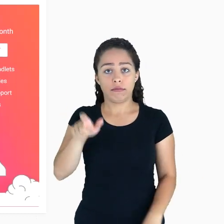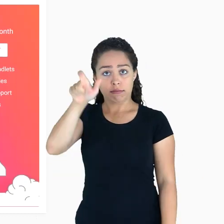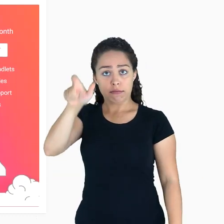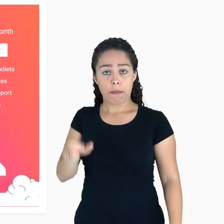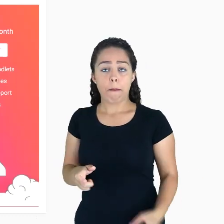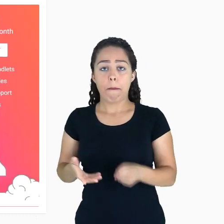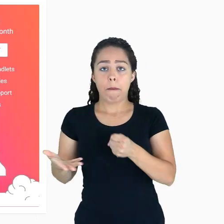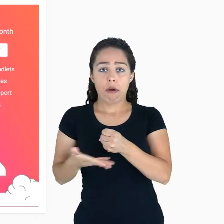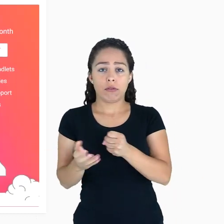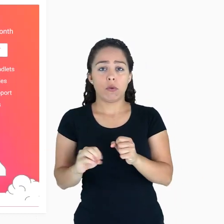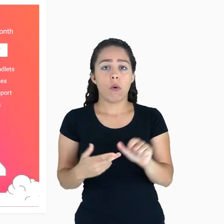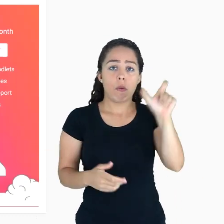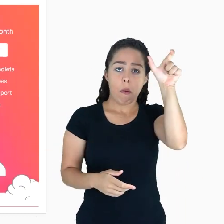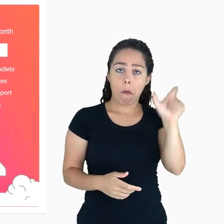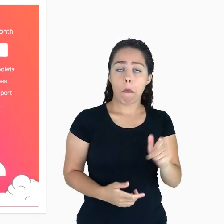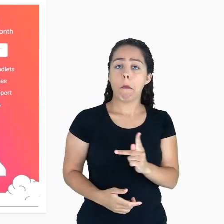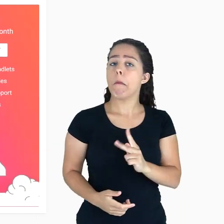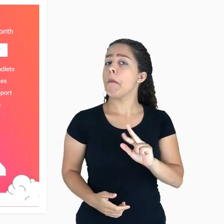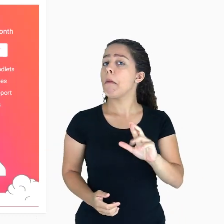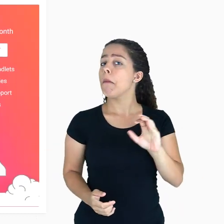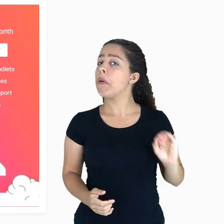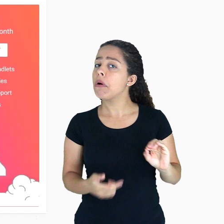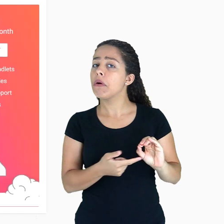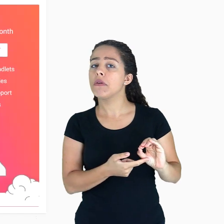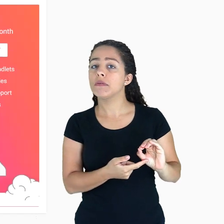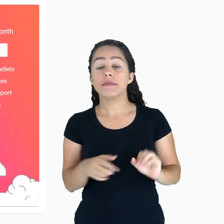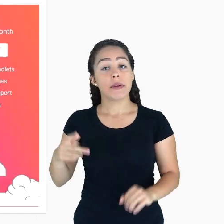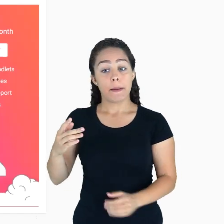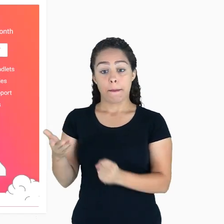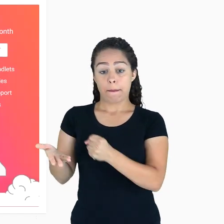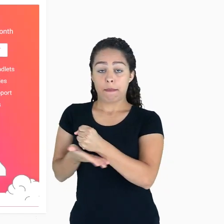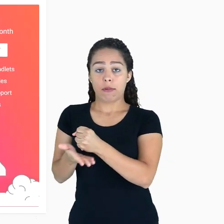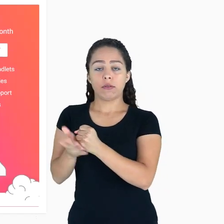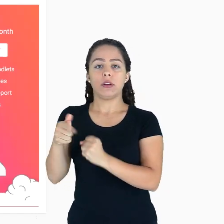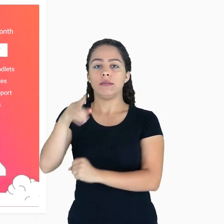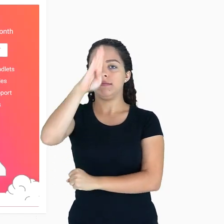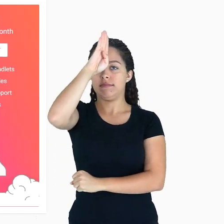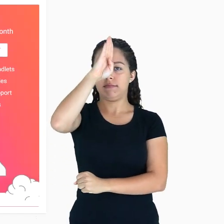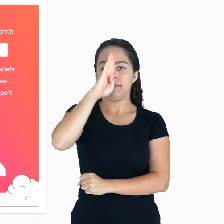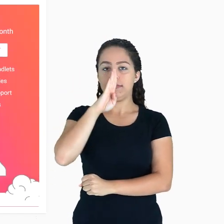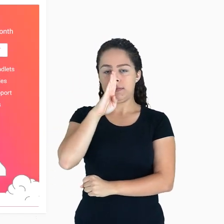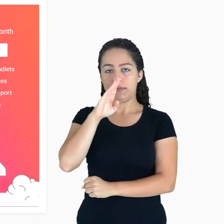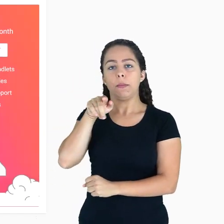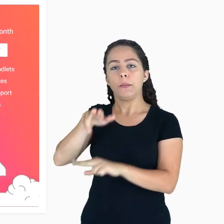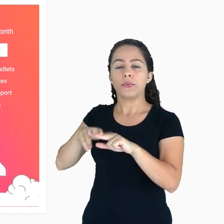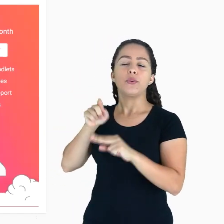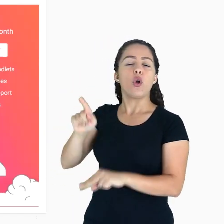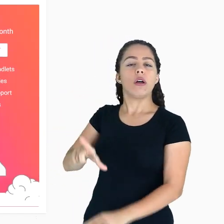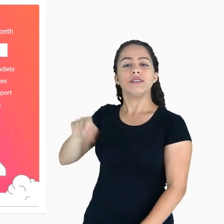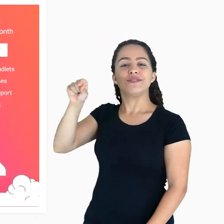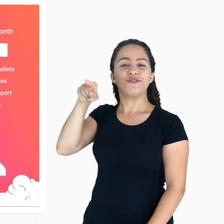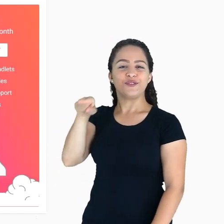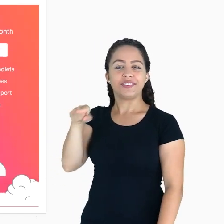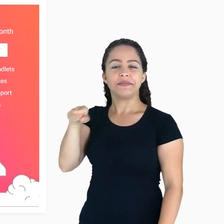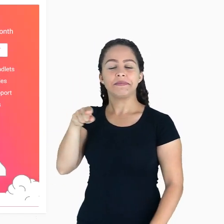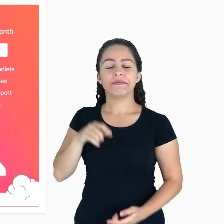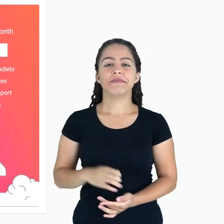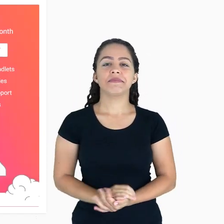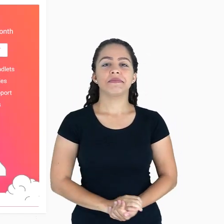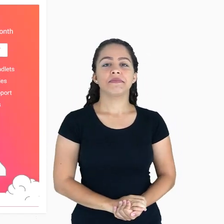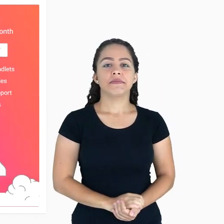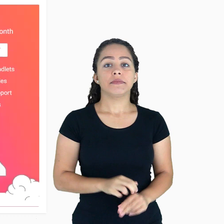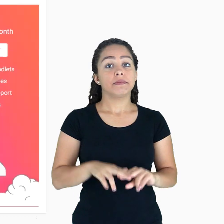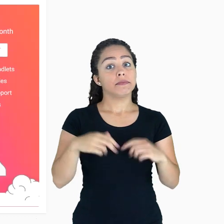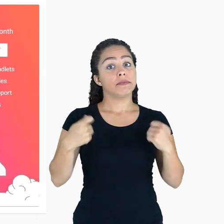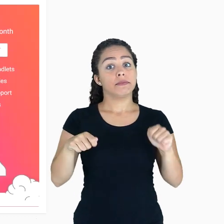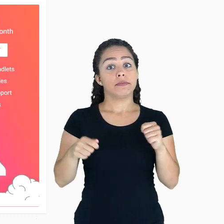pro. O membro básico, ele é gratuito, a conta. E é essa que a gente vai escolher. Então basta